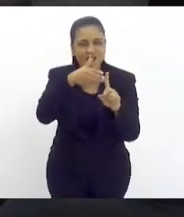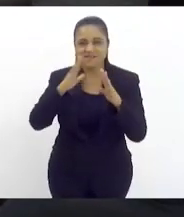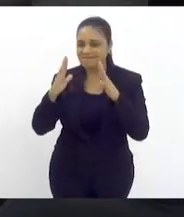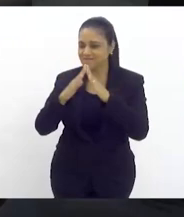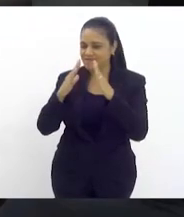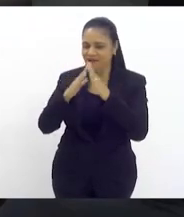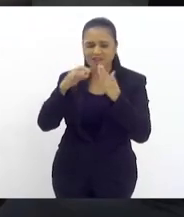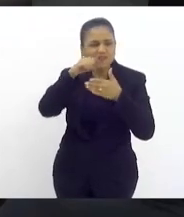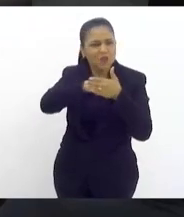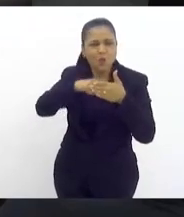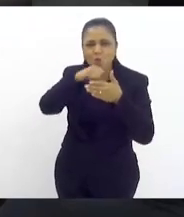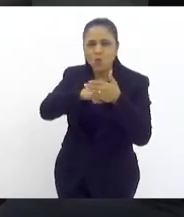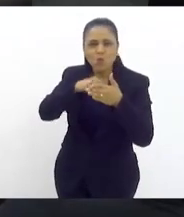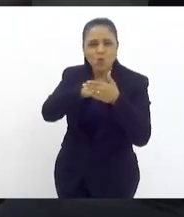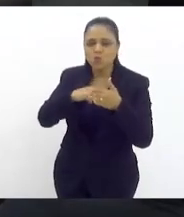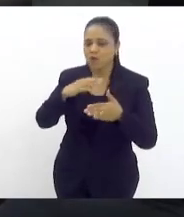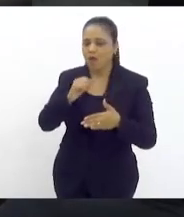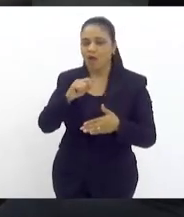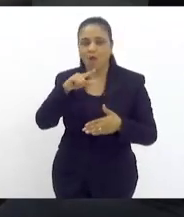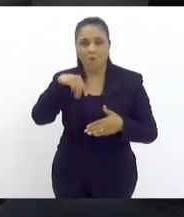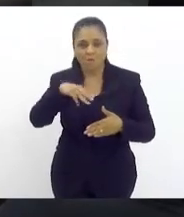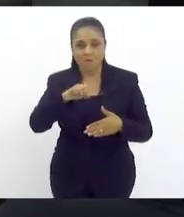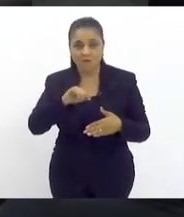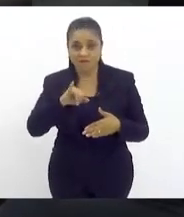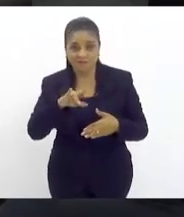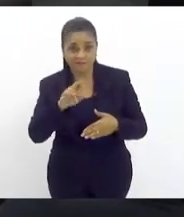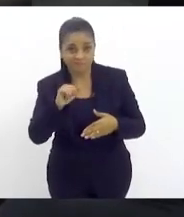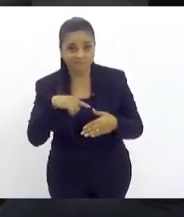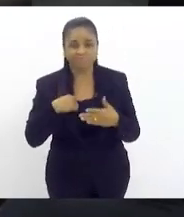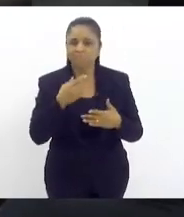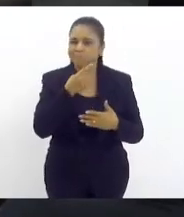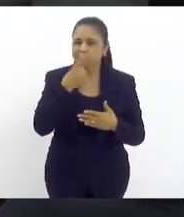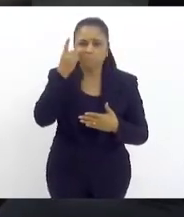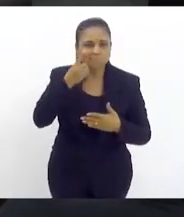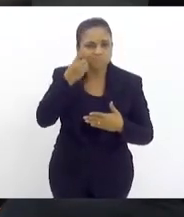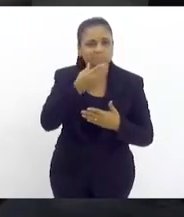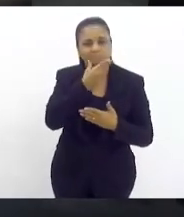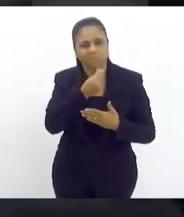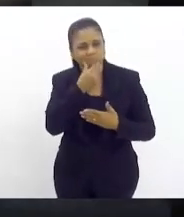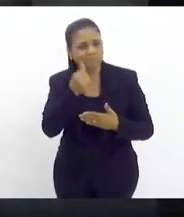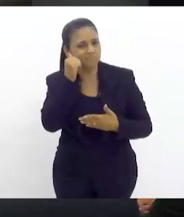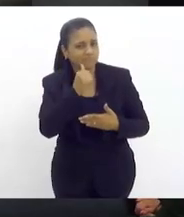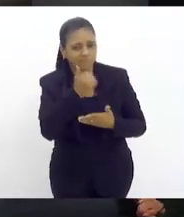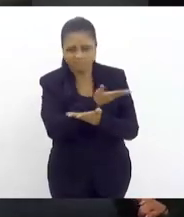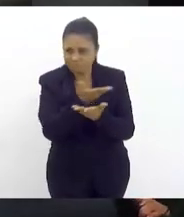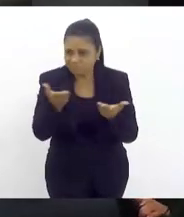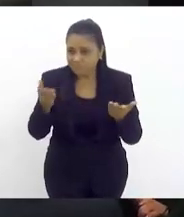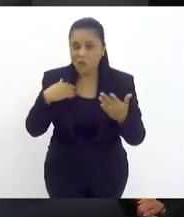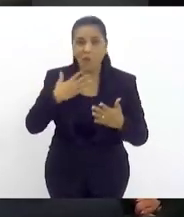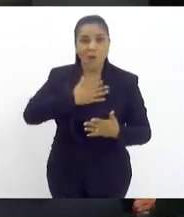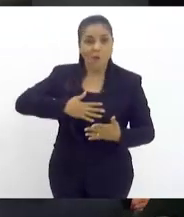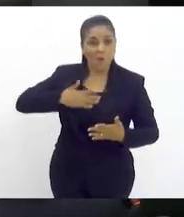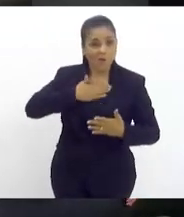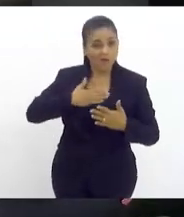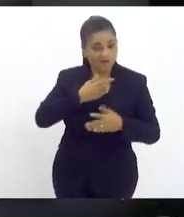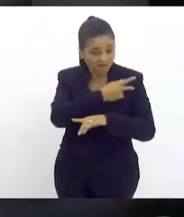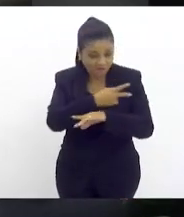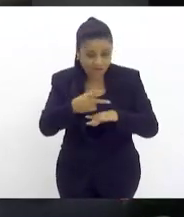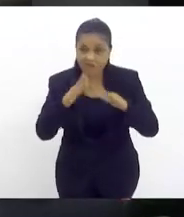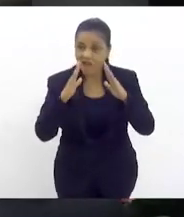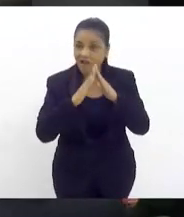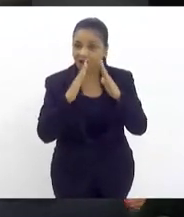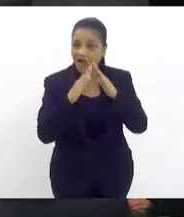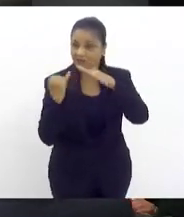Almerinda Gama. Quero dizer aqui a todos os deputados e deputadas que tive o prazer de visitar a